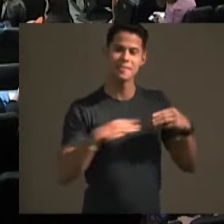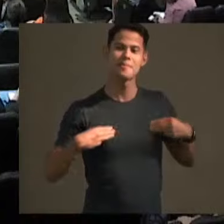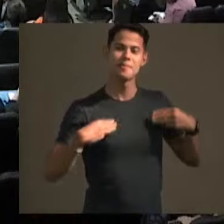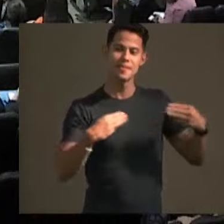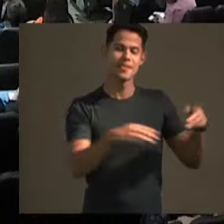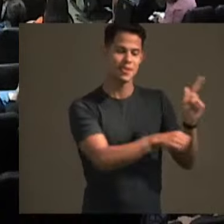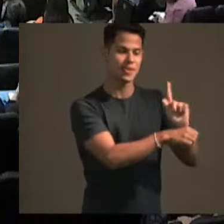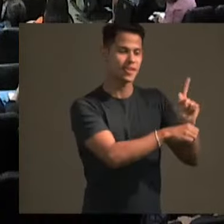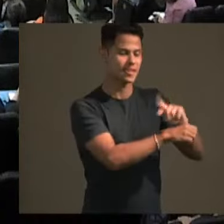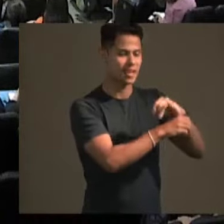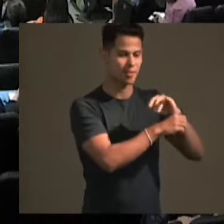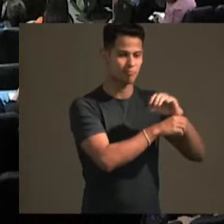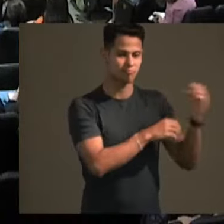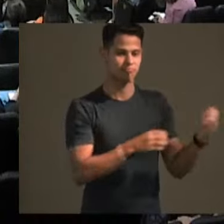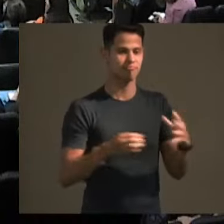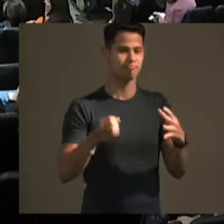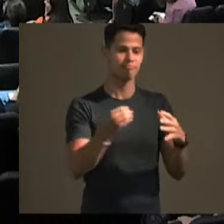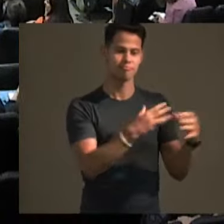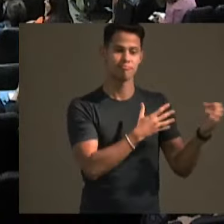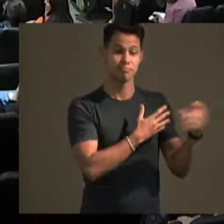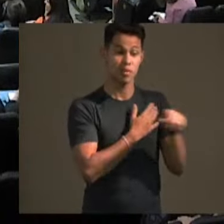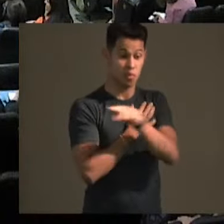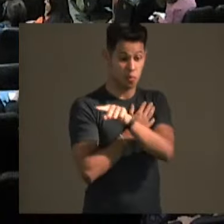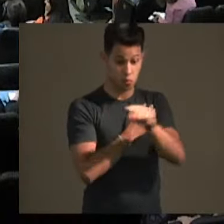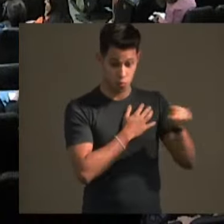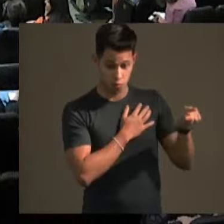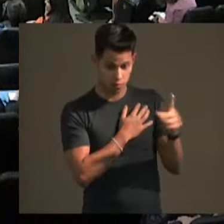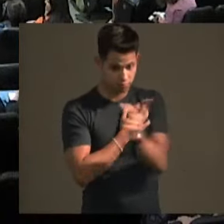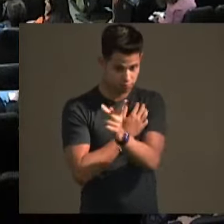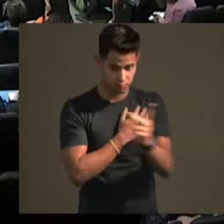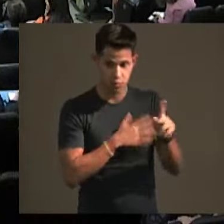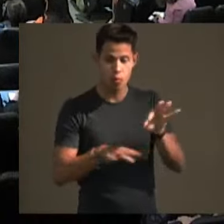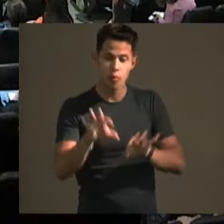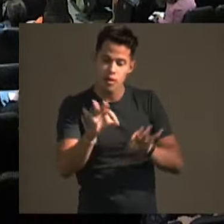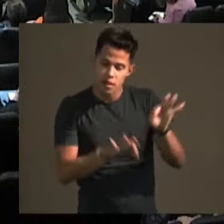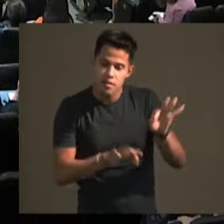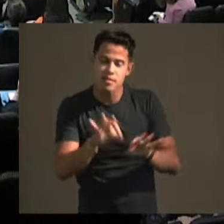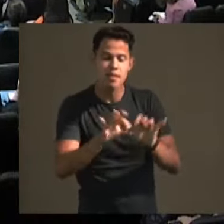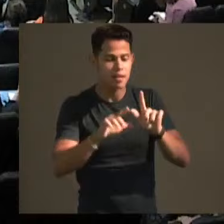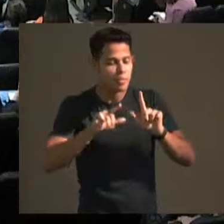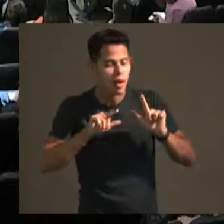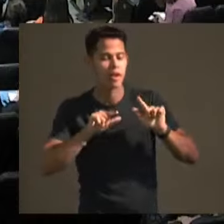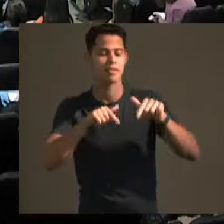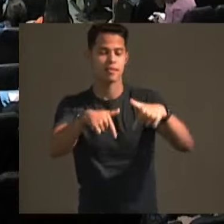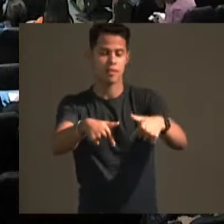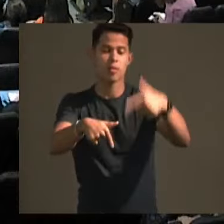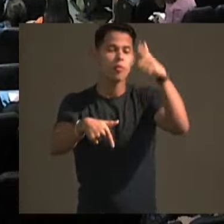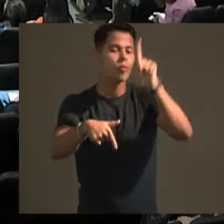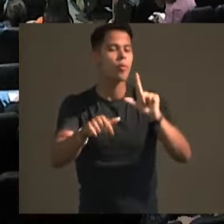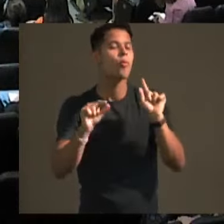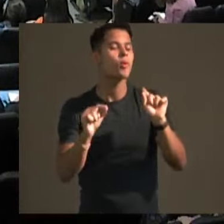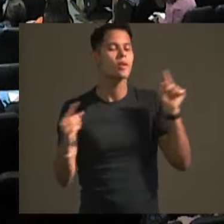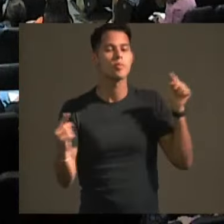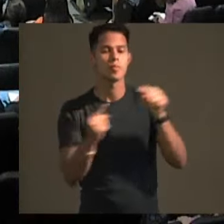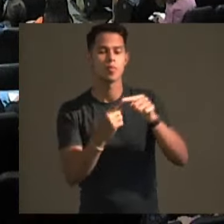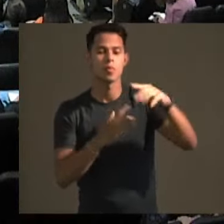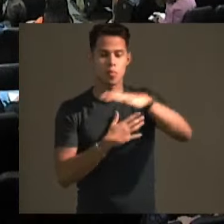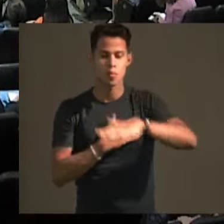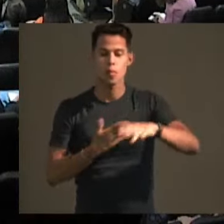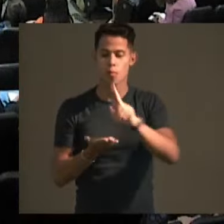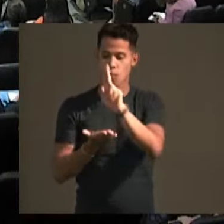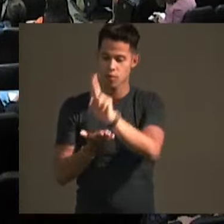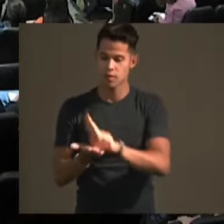Inovação, que está organizando essas ações para que as universidades e os